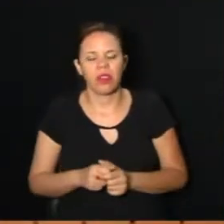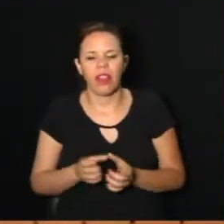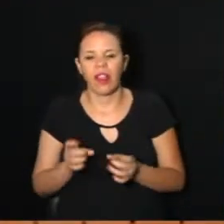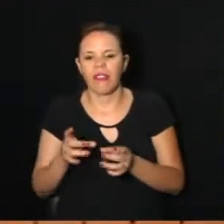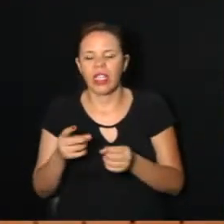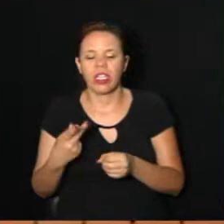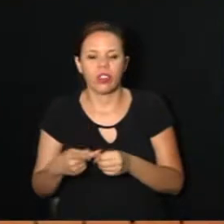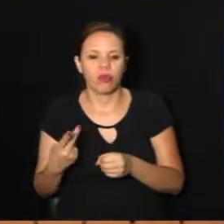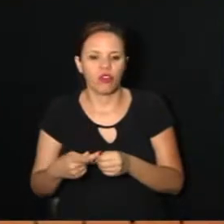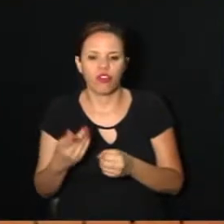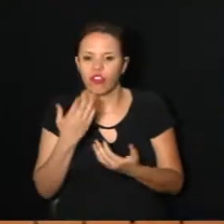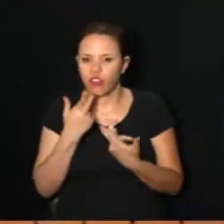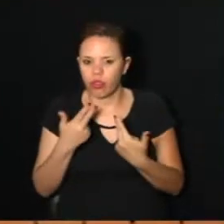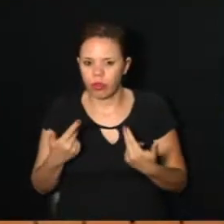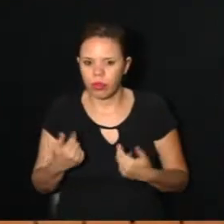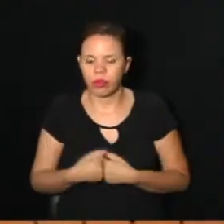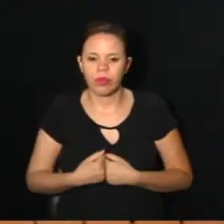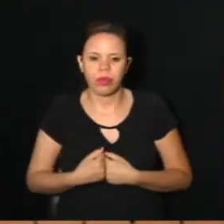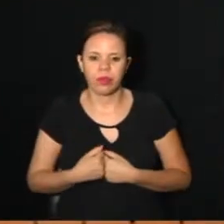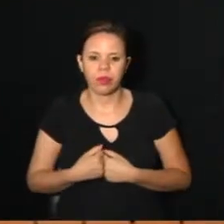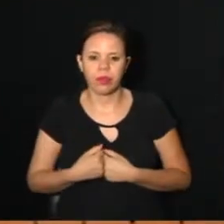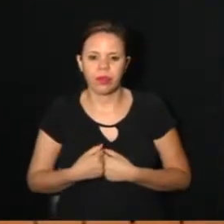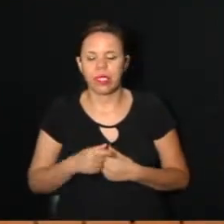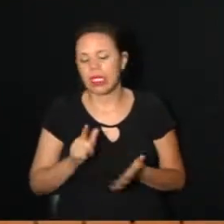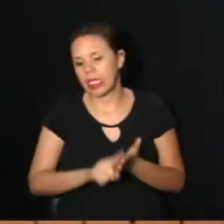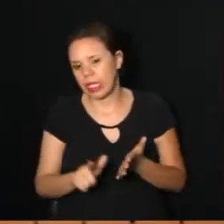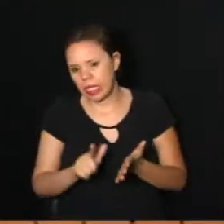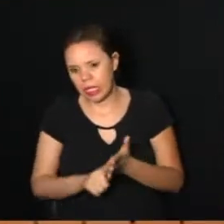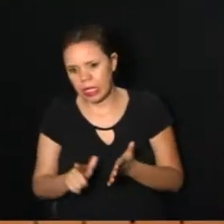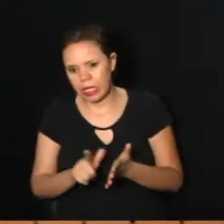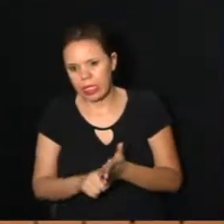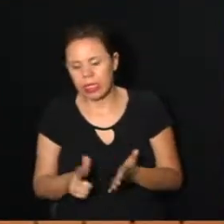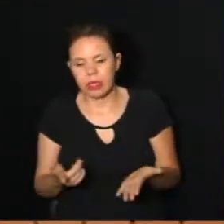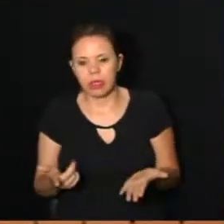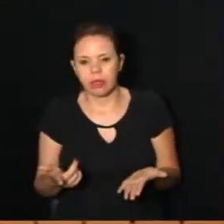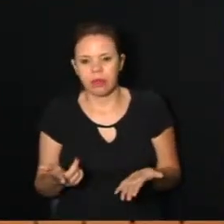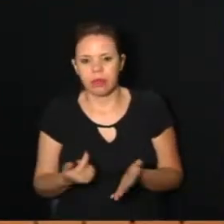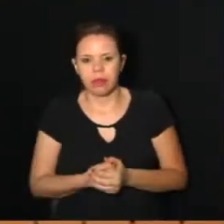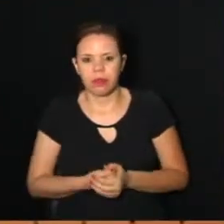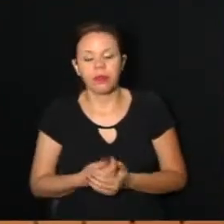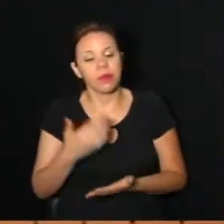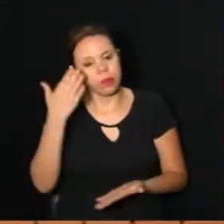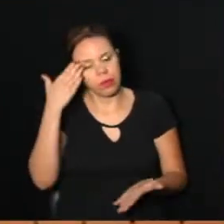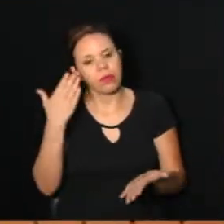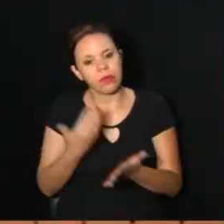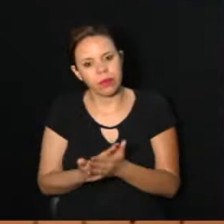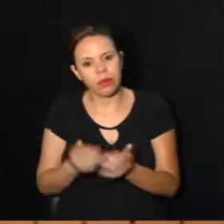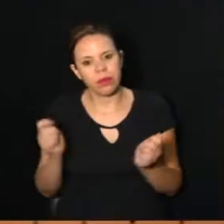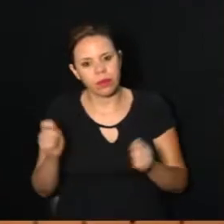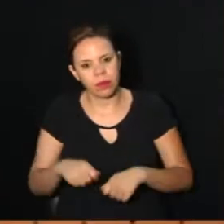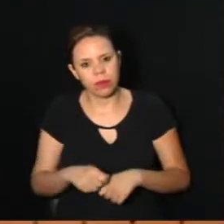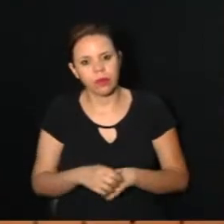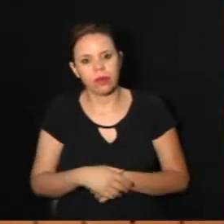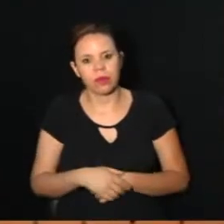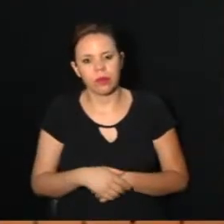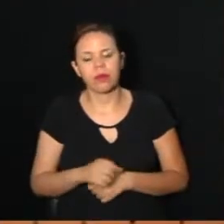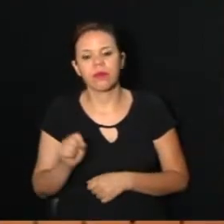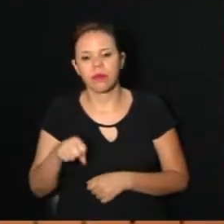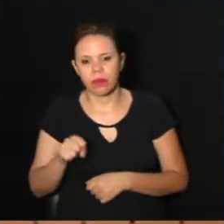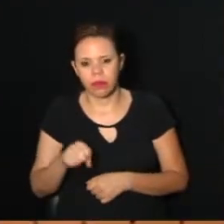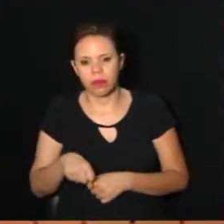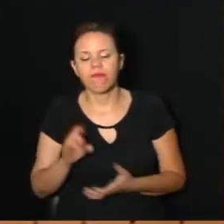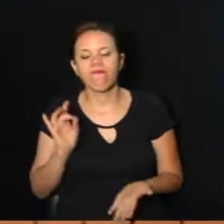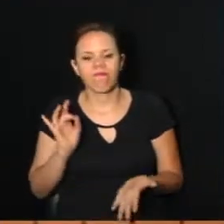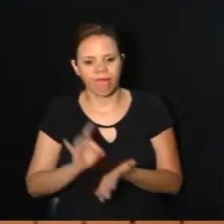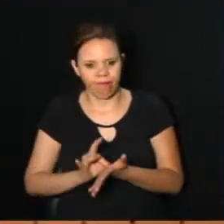produto alimentício, de limpeza, uma série. Então, acredito que a gente vai atingir